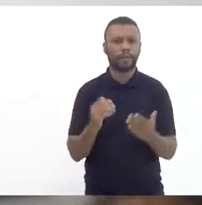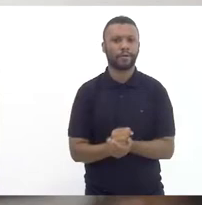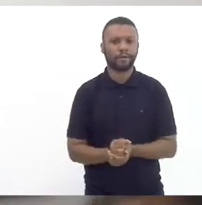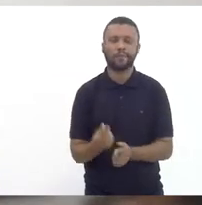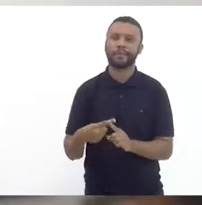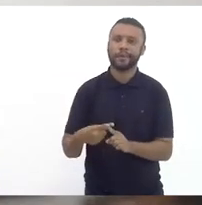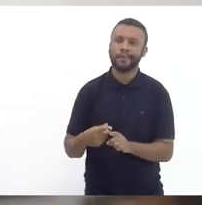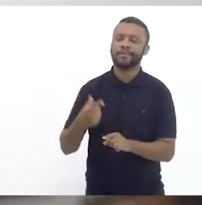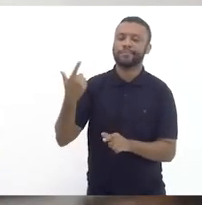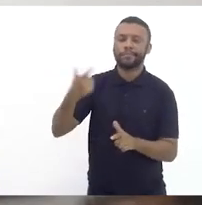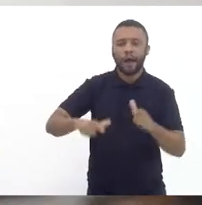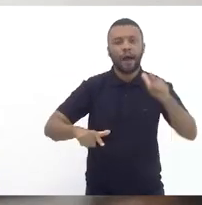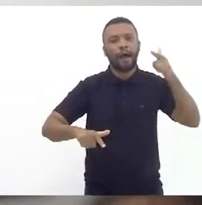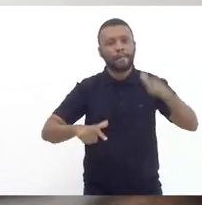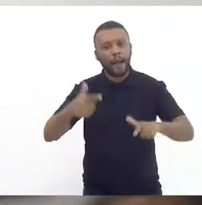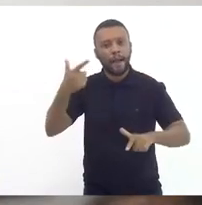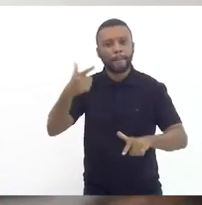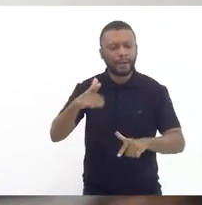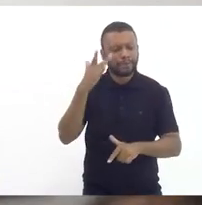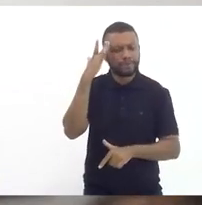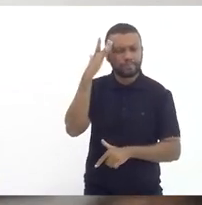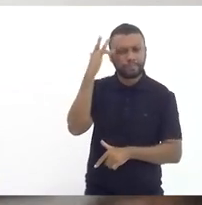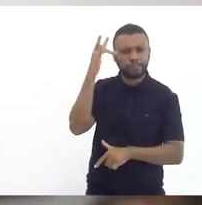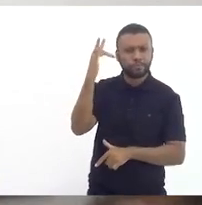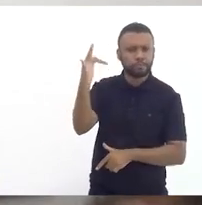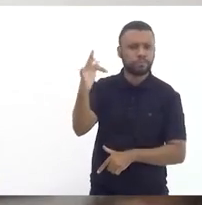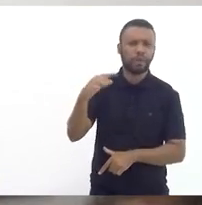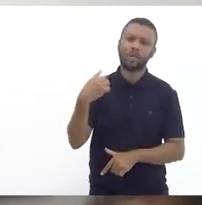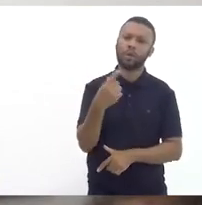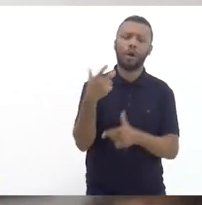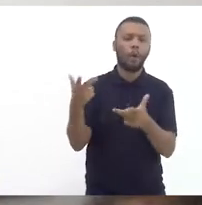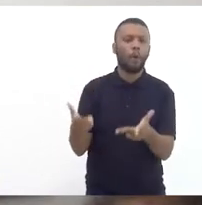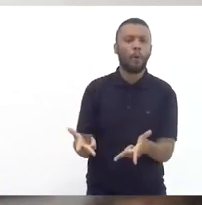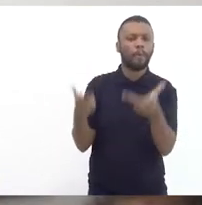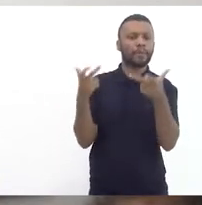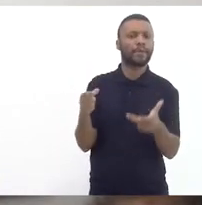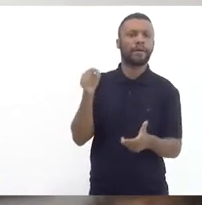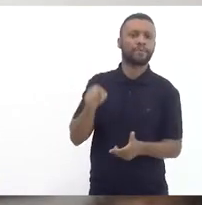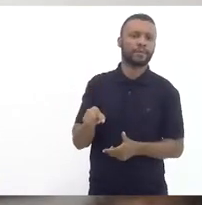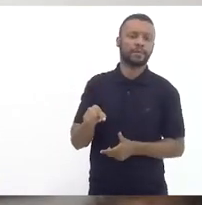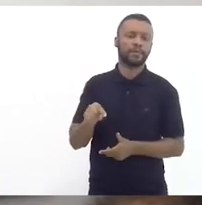dia, sai dia, o que a gente está vendo aqui é